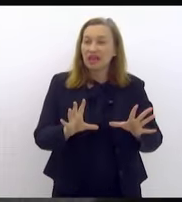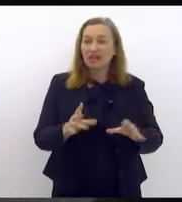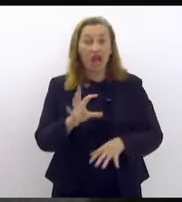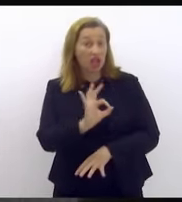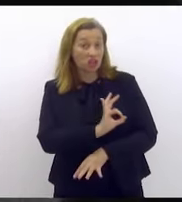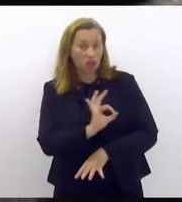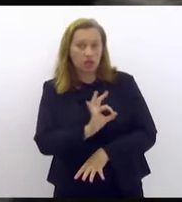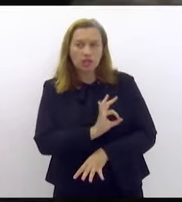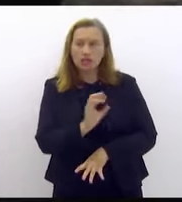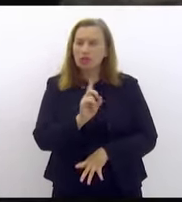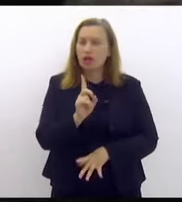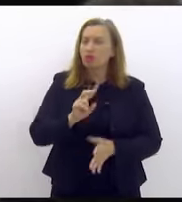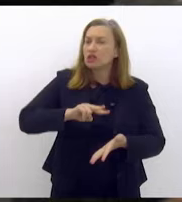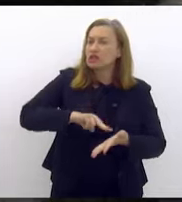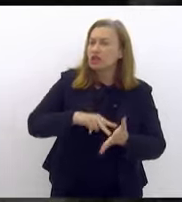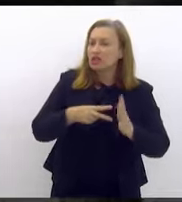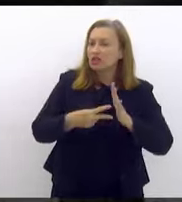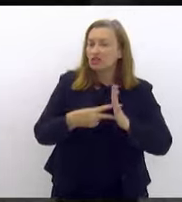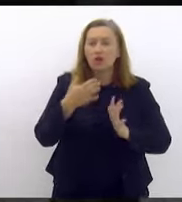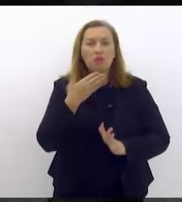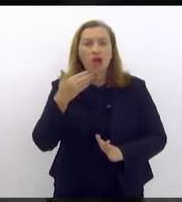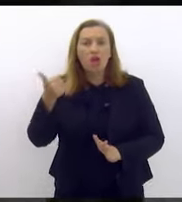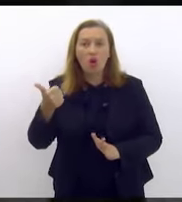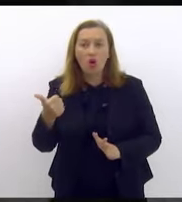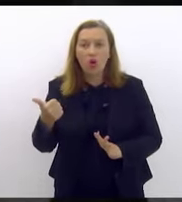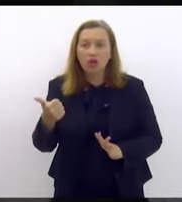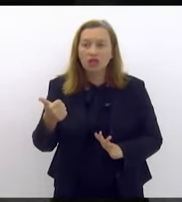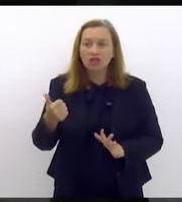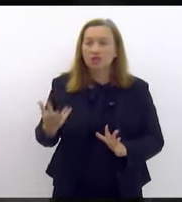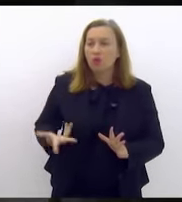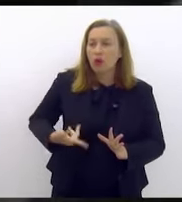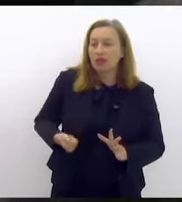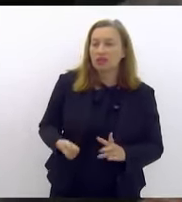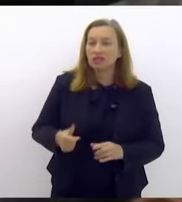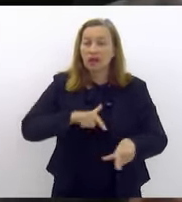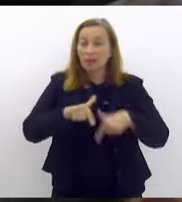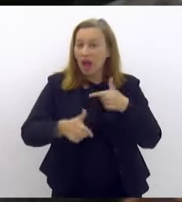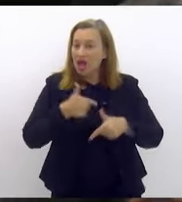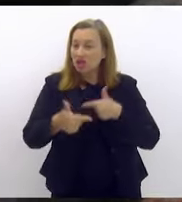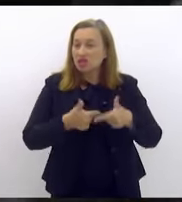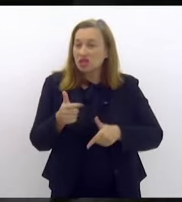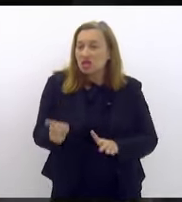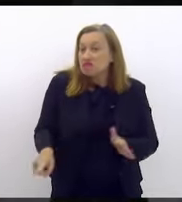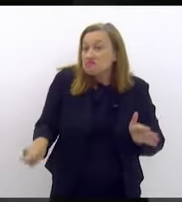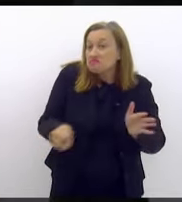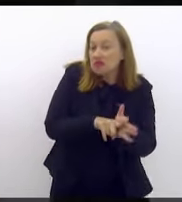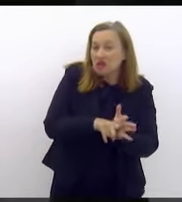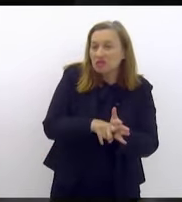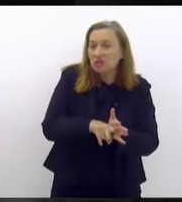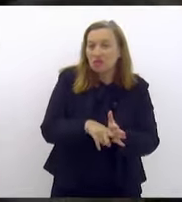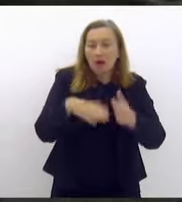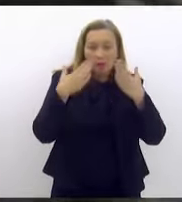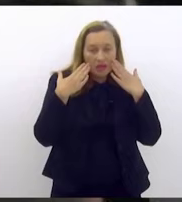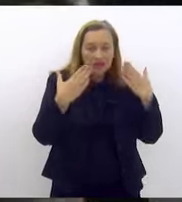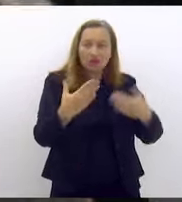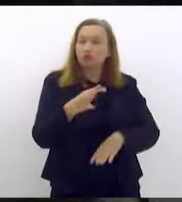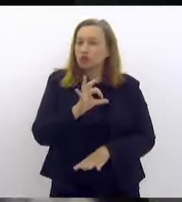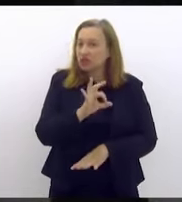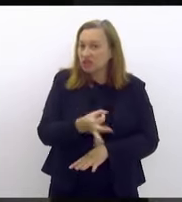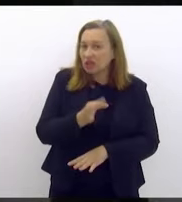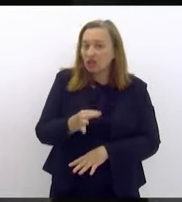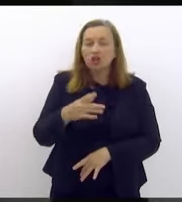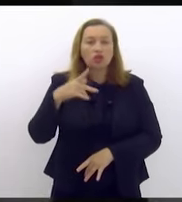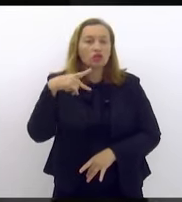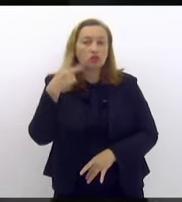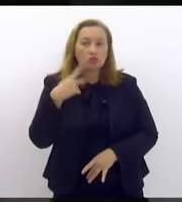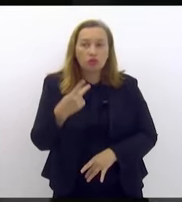polícias não significou melhoria de condições de trabalho, muito menos a apresentação concreta de uma